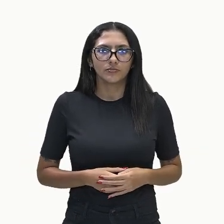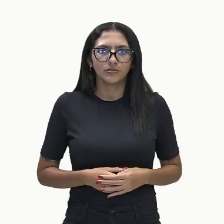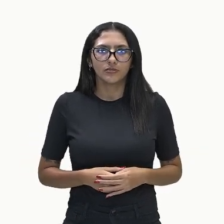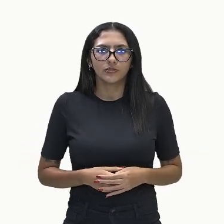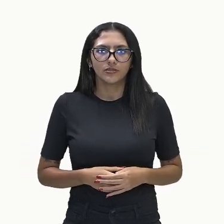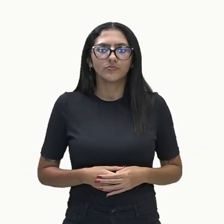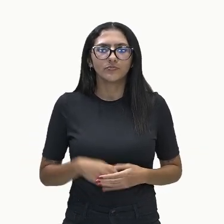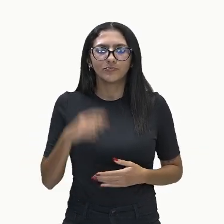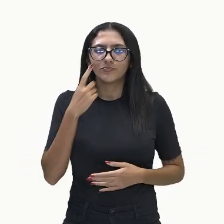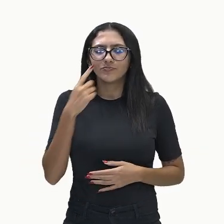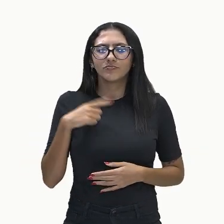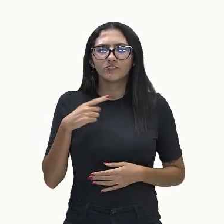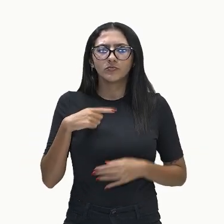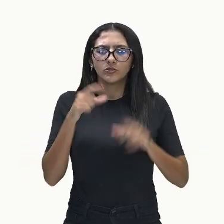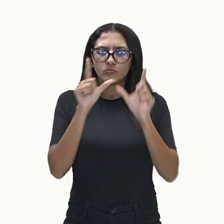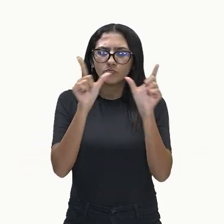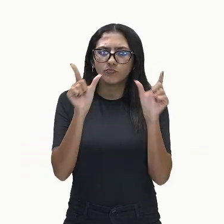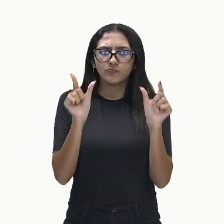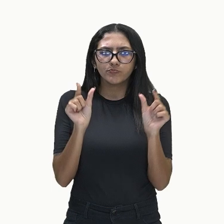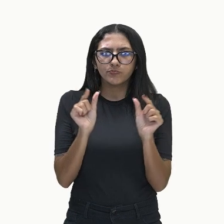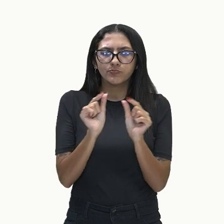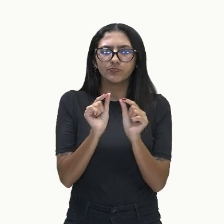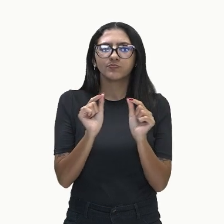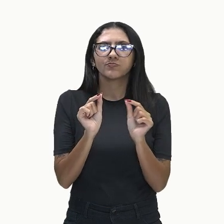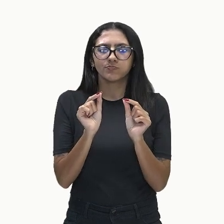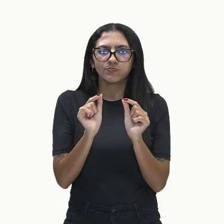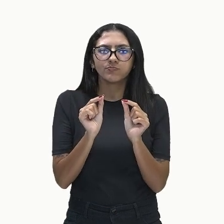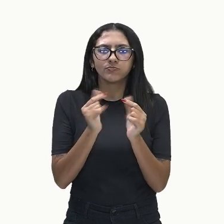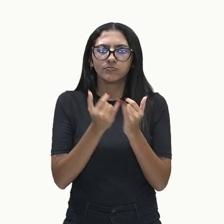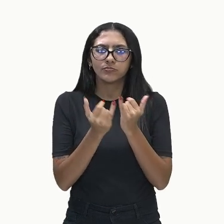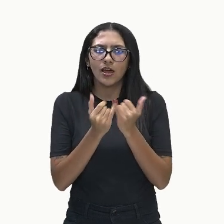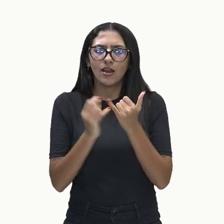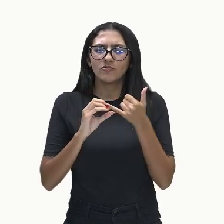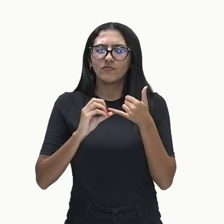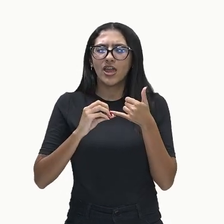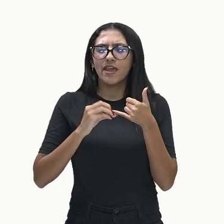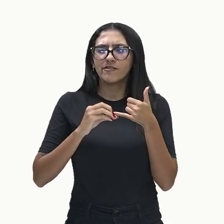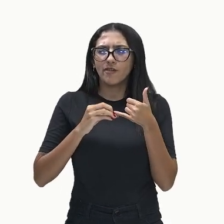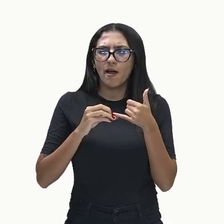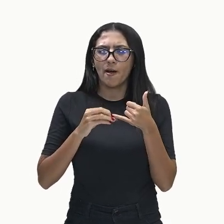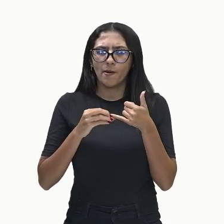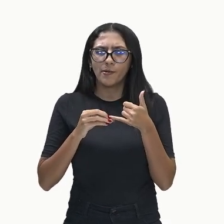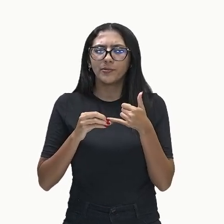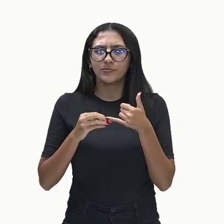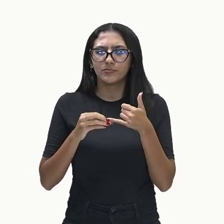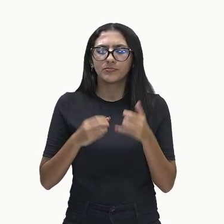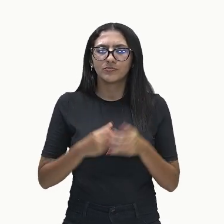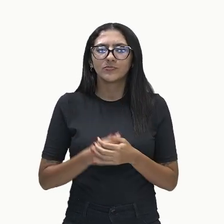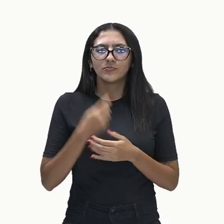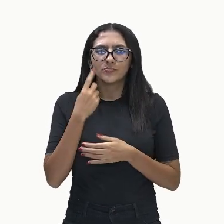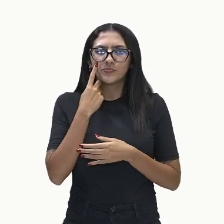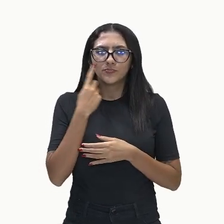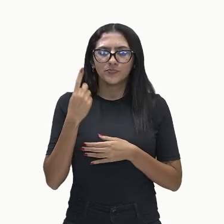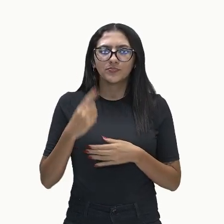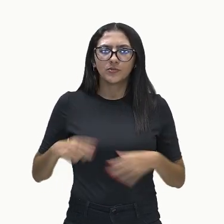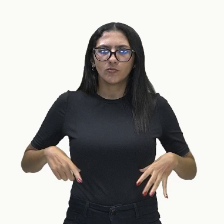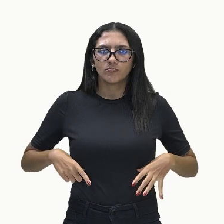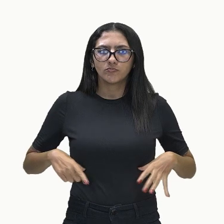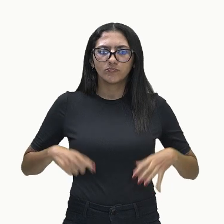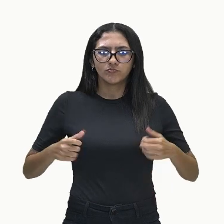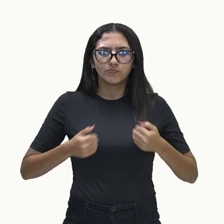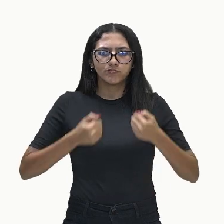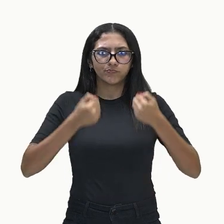tem esse formato, né, de feijão. Os rins, eles são